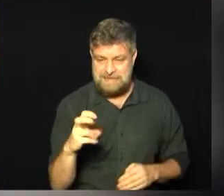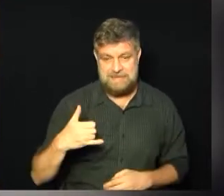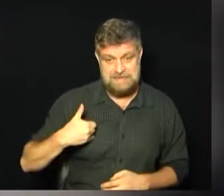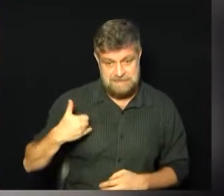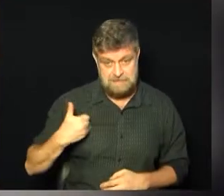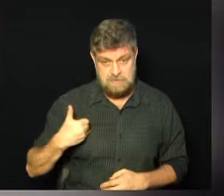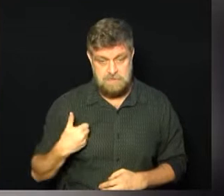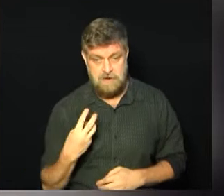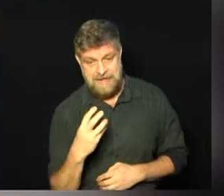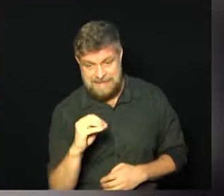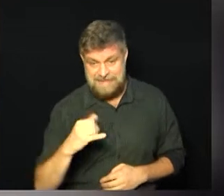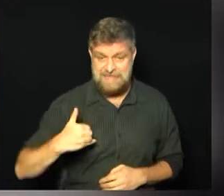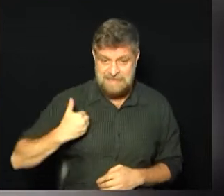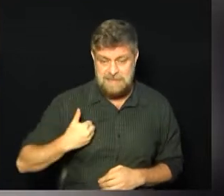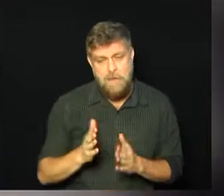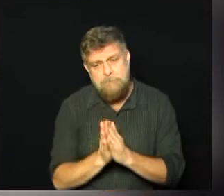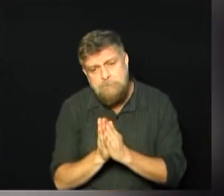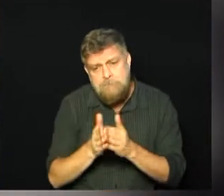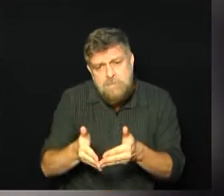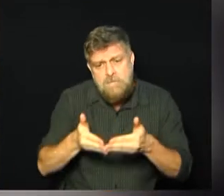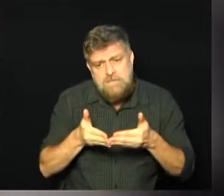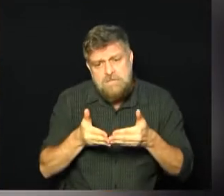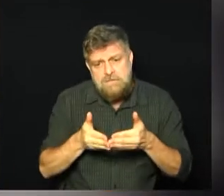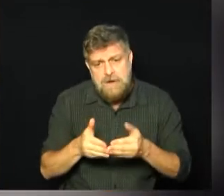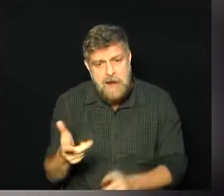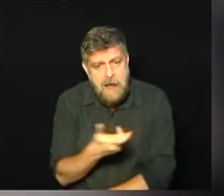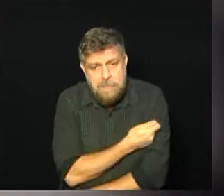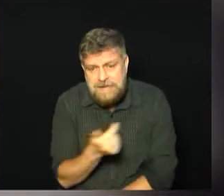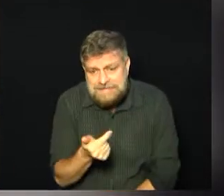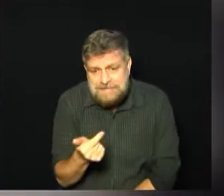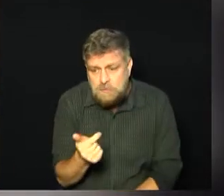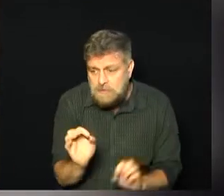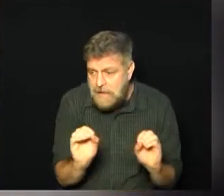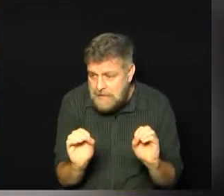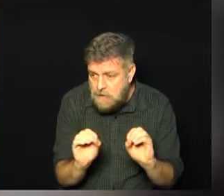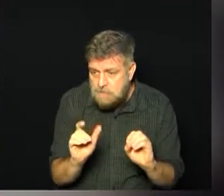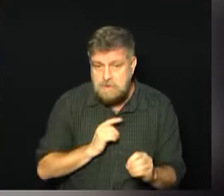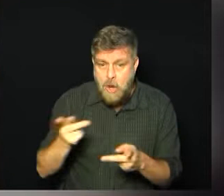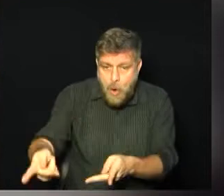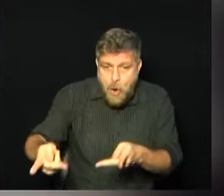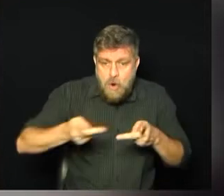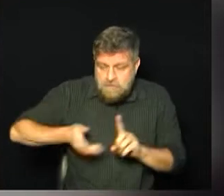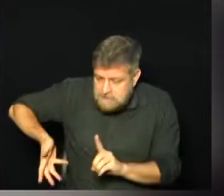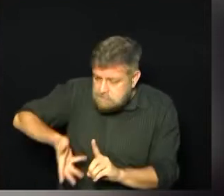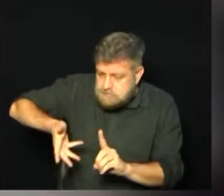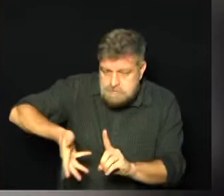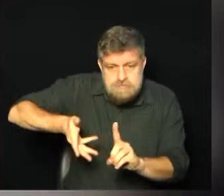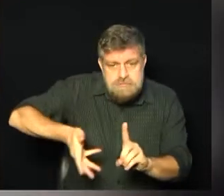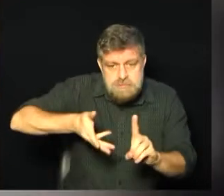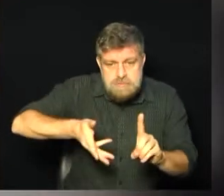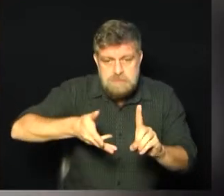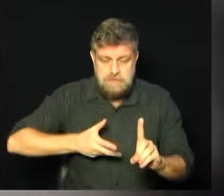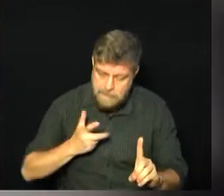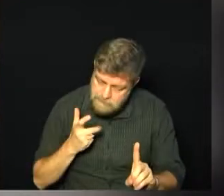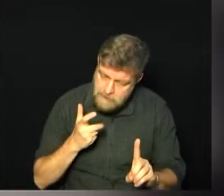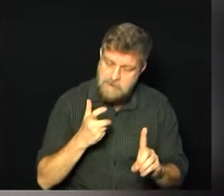30 anos, por favor, que não tenham tomado a segunda dose, convide, leve, estimule para que